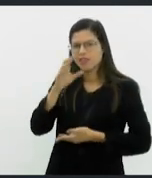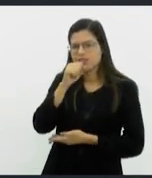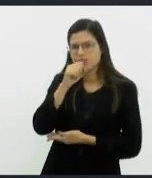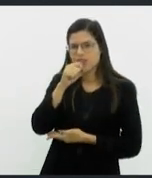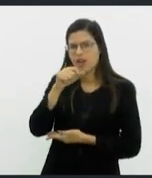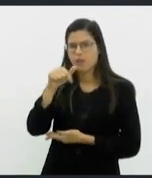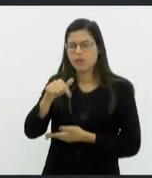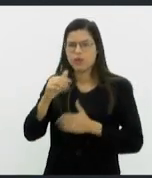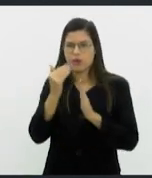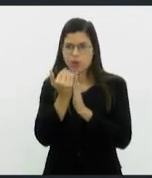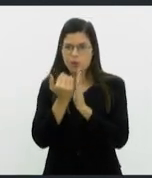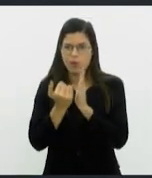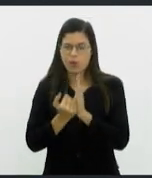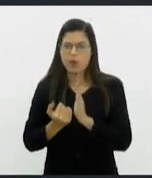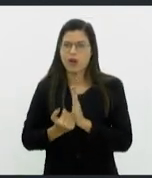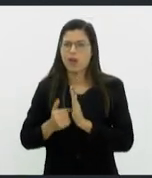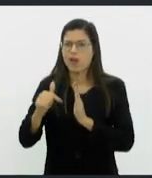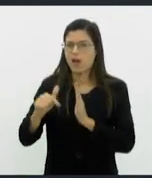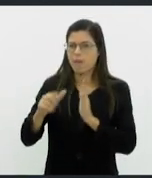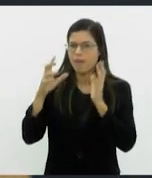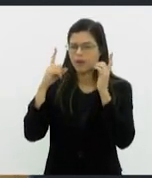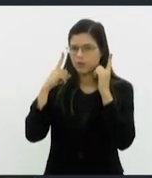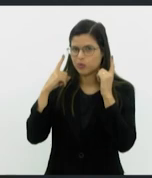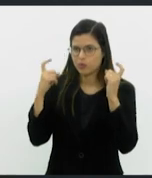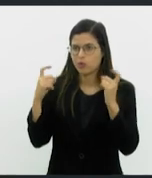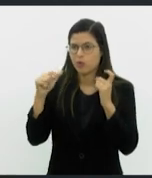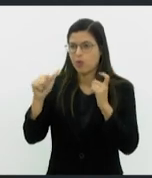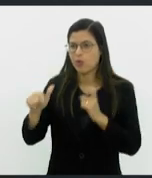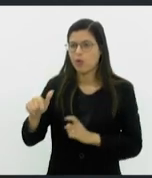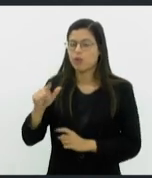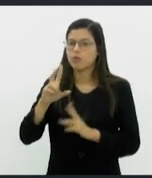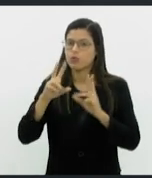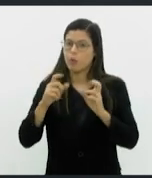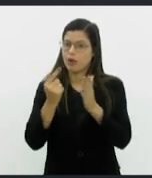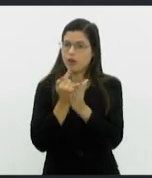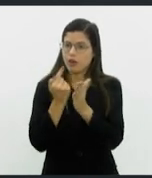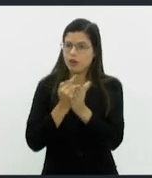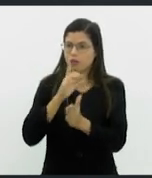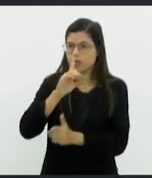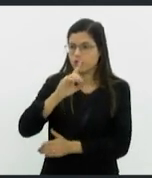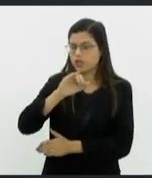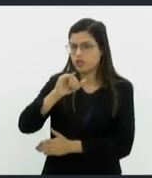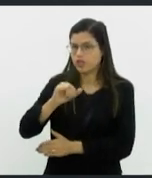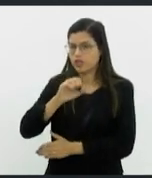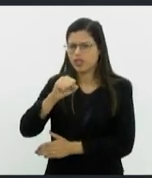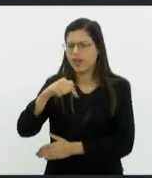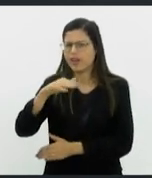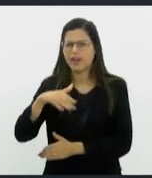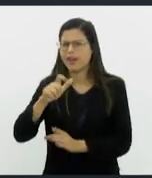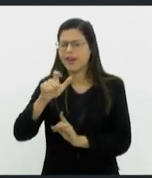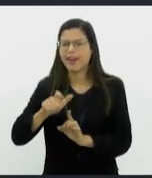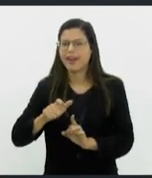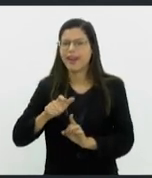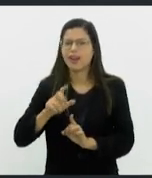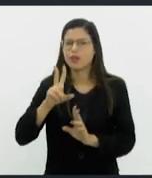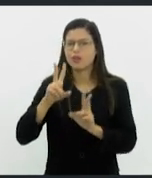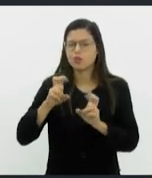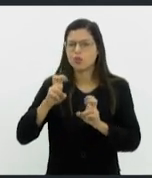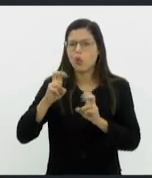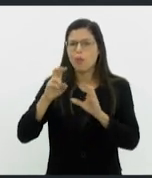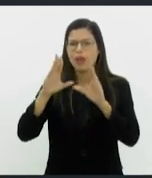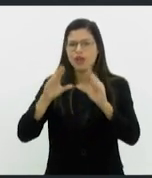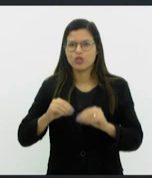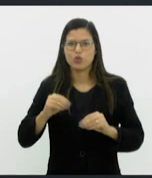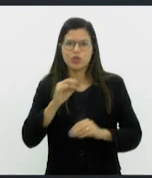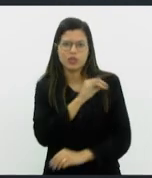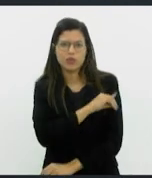Som na Caixa com Osmar Sintra sobre o lançamento do meu livro DJs Quem São Vocês, o Registro das Noites Cariocas, que vai ter o